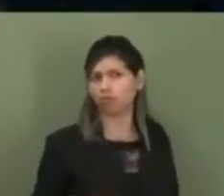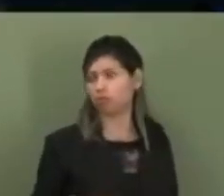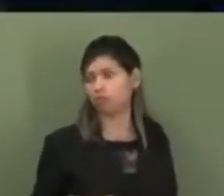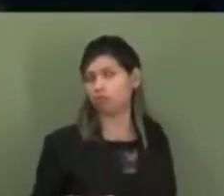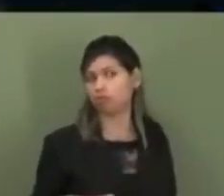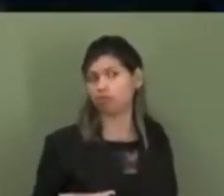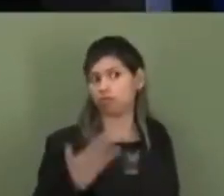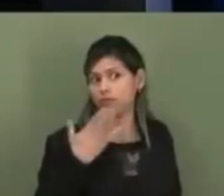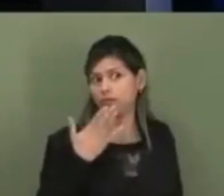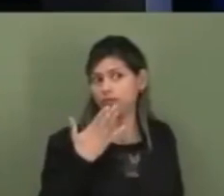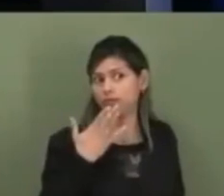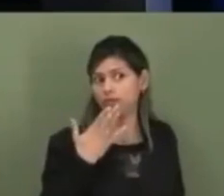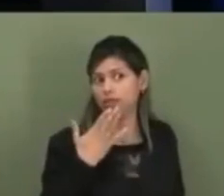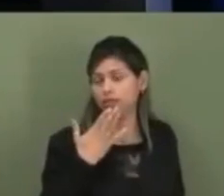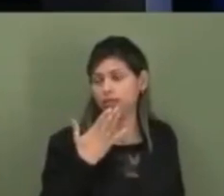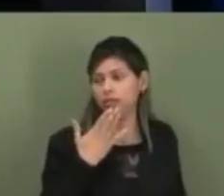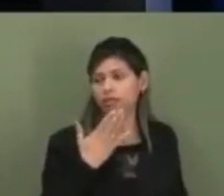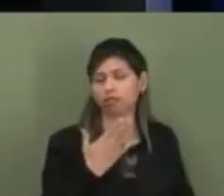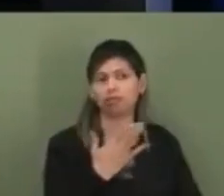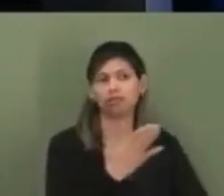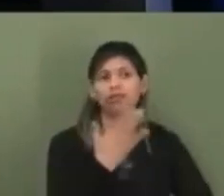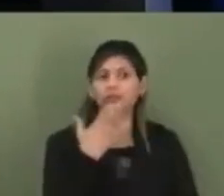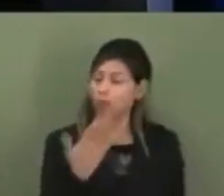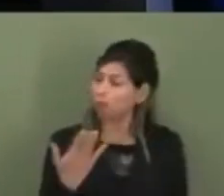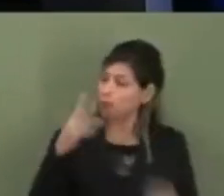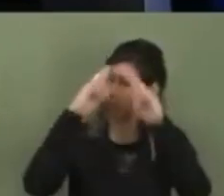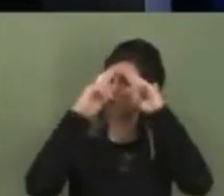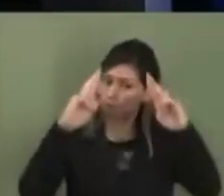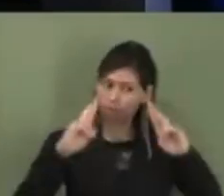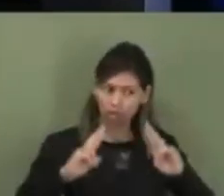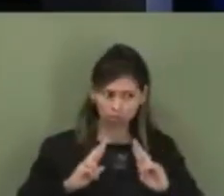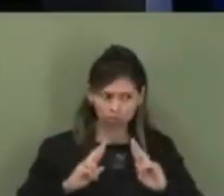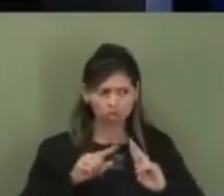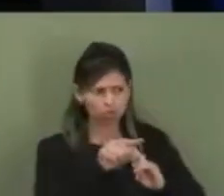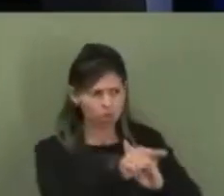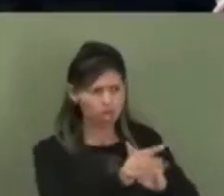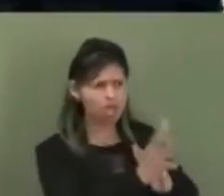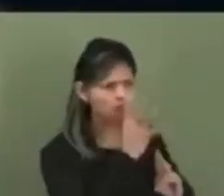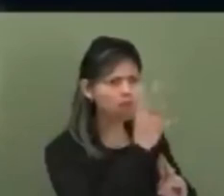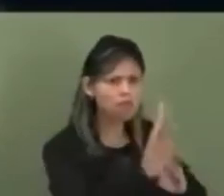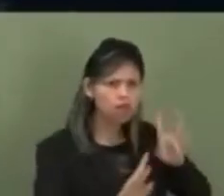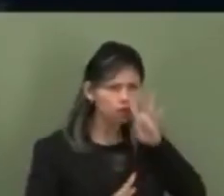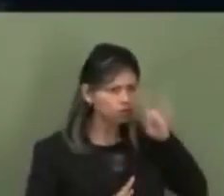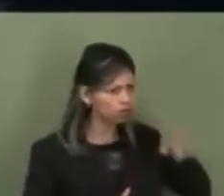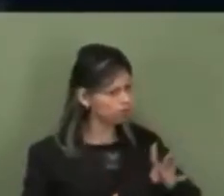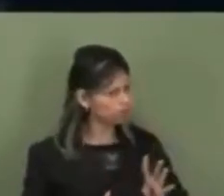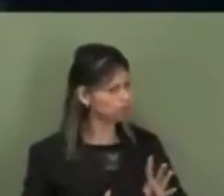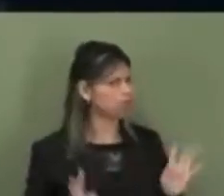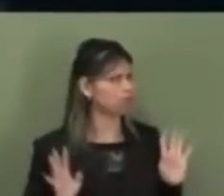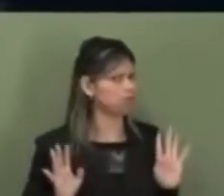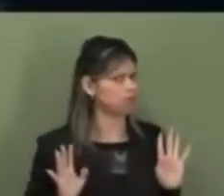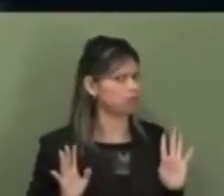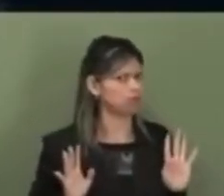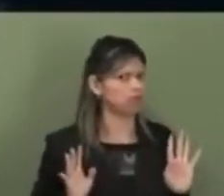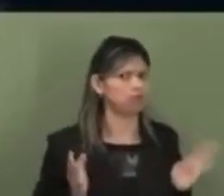Eu peço respeito quando estou na tribuna e peço que não seja acusado aqui. Eu pedi um pela ordem. Foi isso que eu